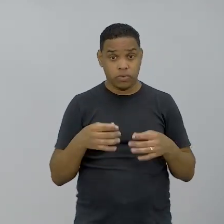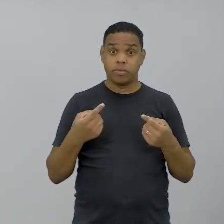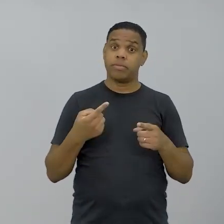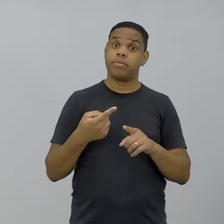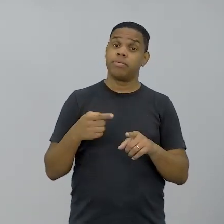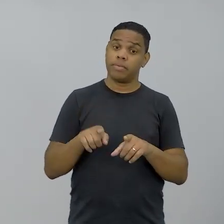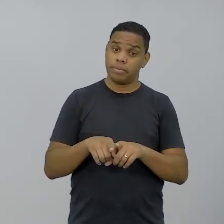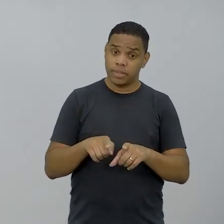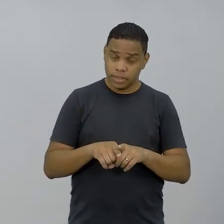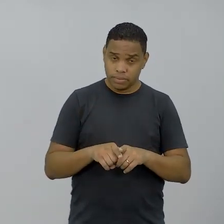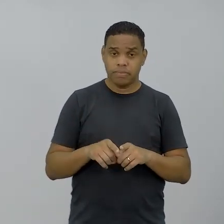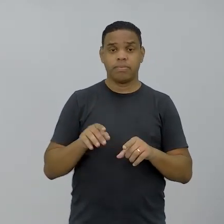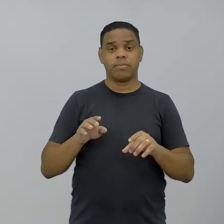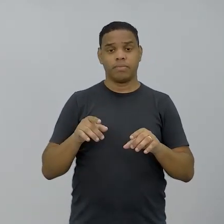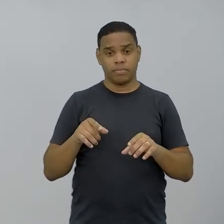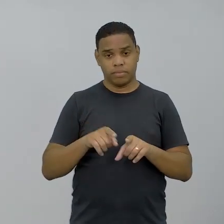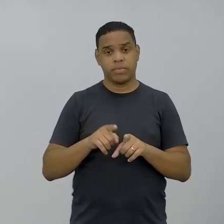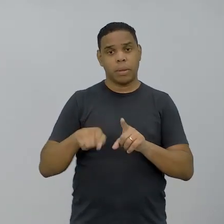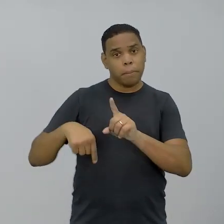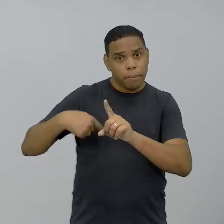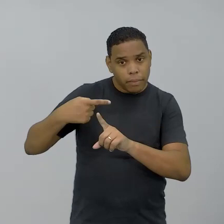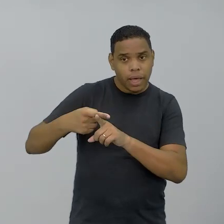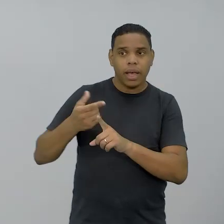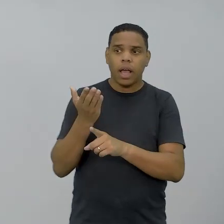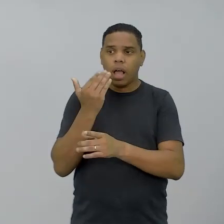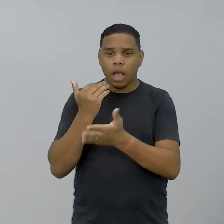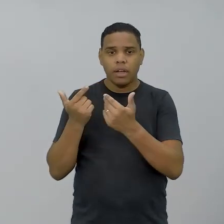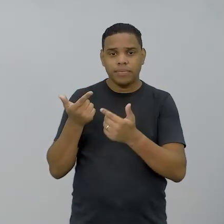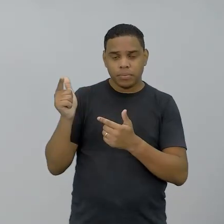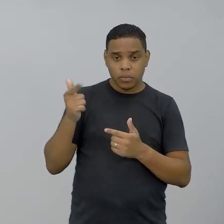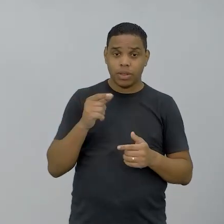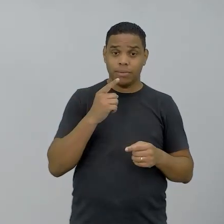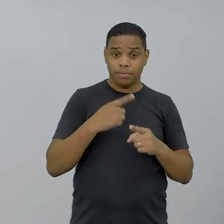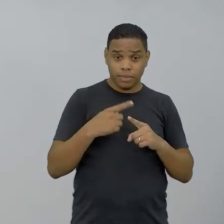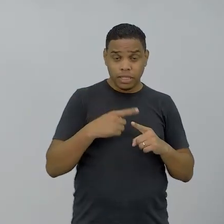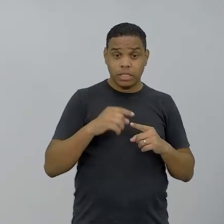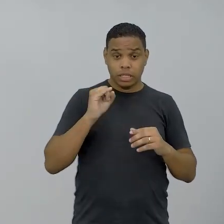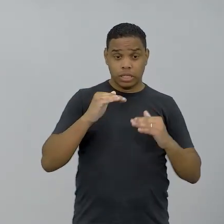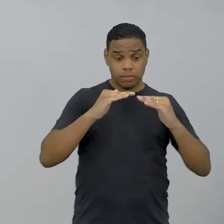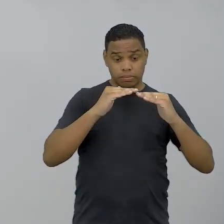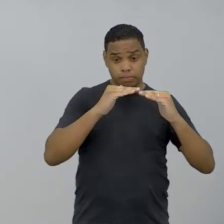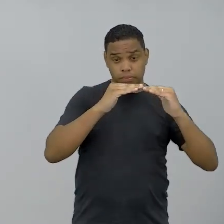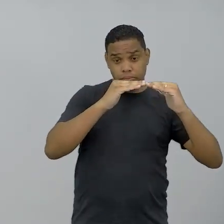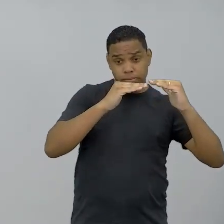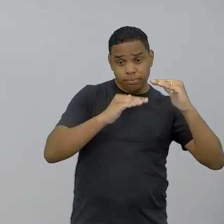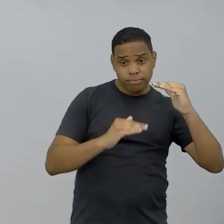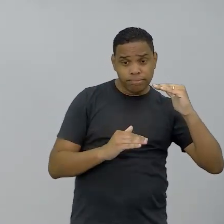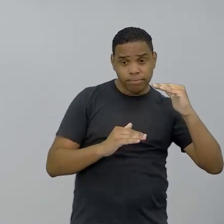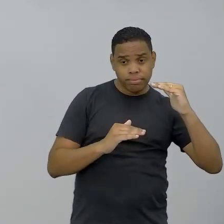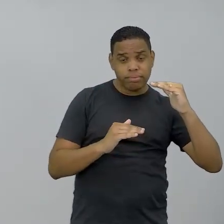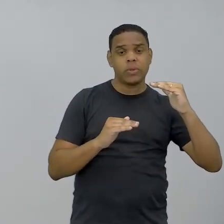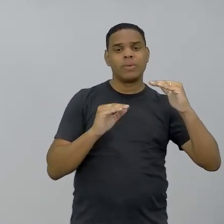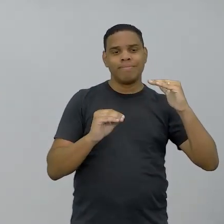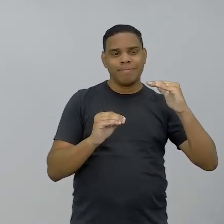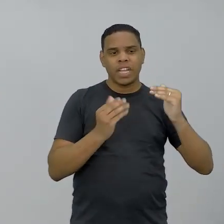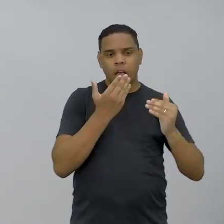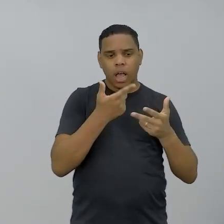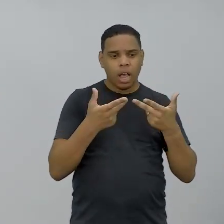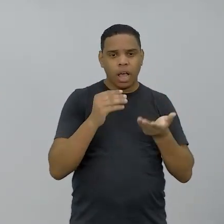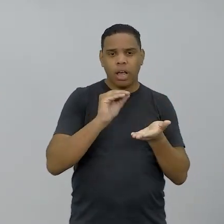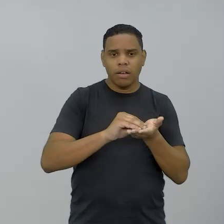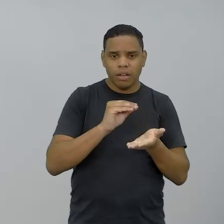e provavelmente uma suplementação, né? Porque quando a pessoa está com um índice normalmente muito baixo de um